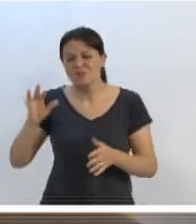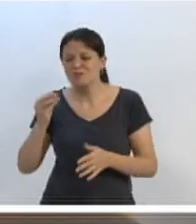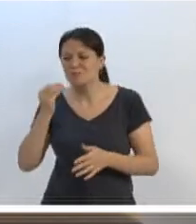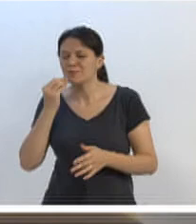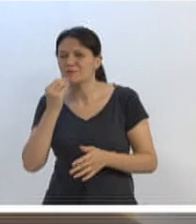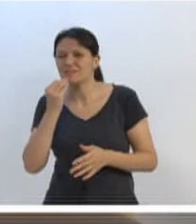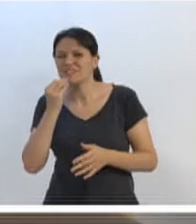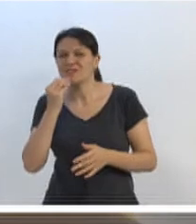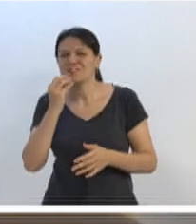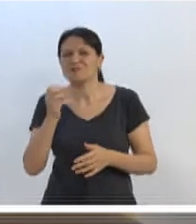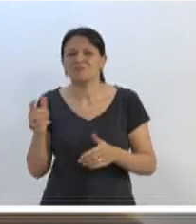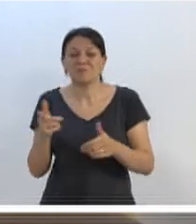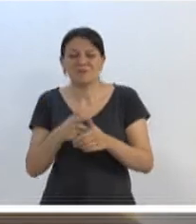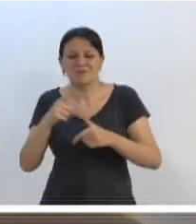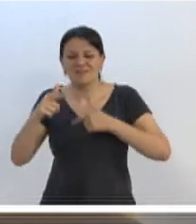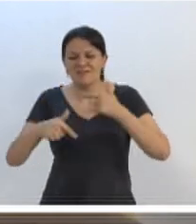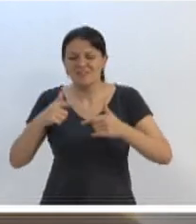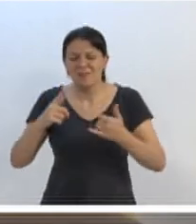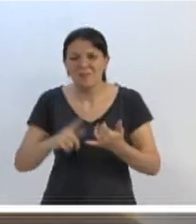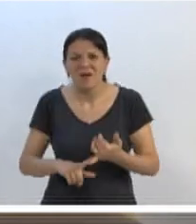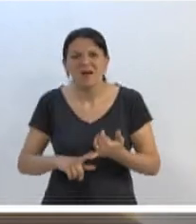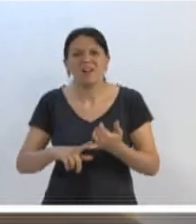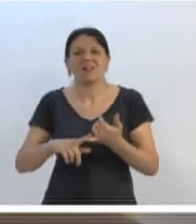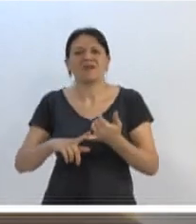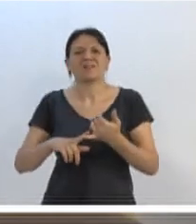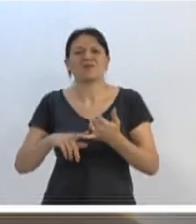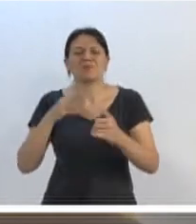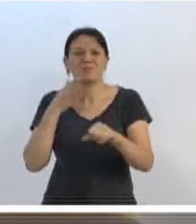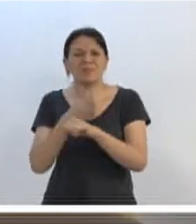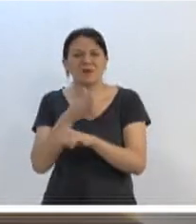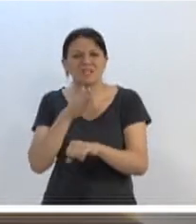ou mesmo a sua oportunidade de participar